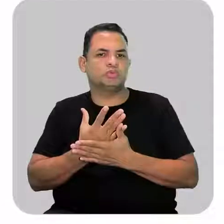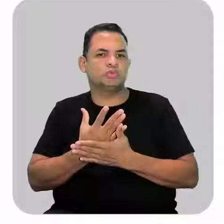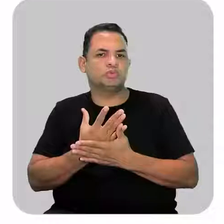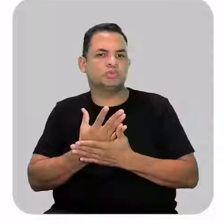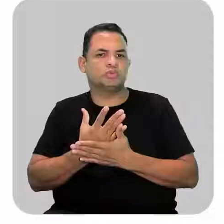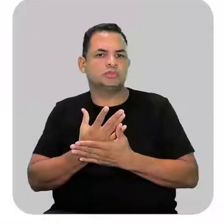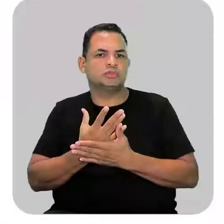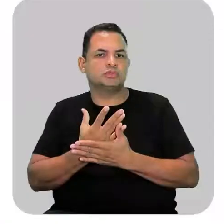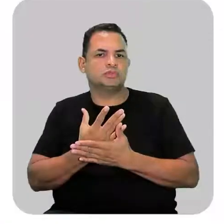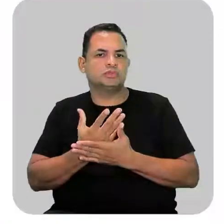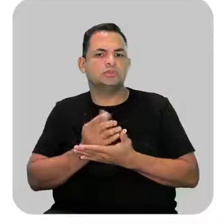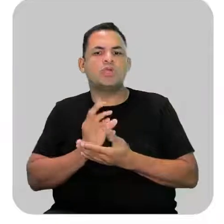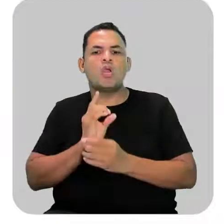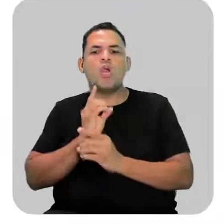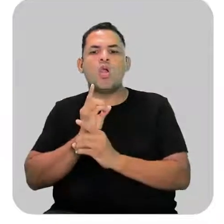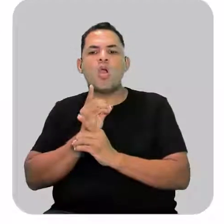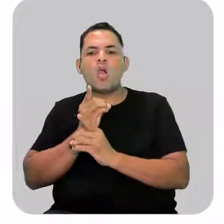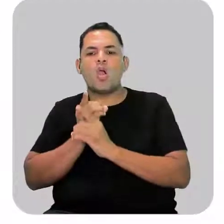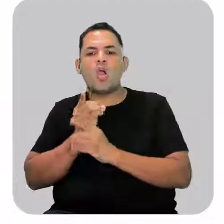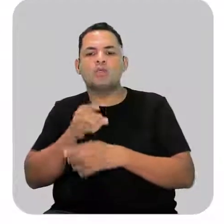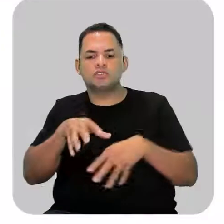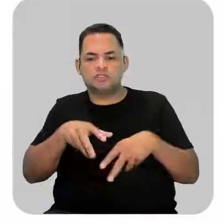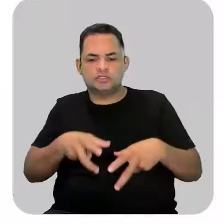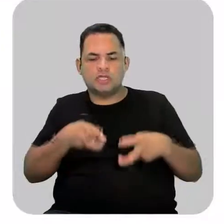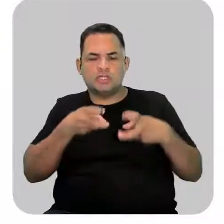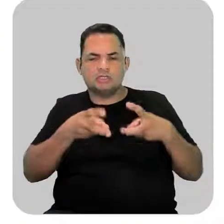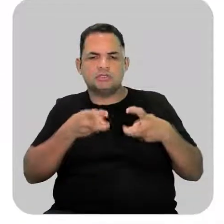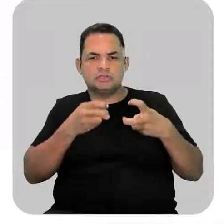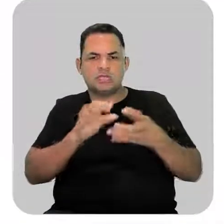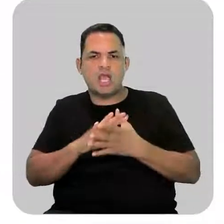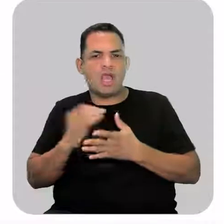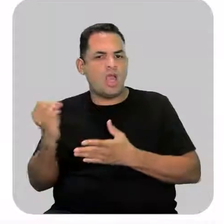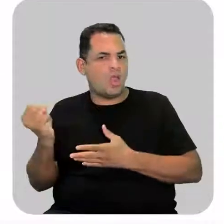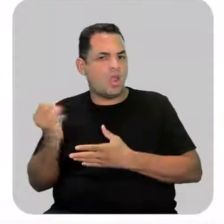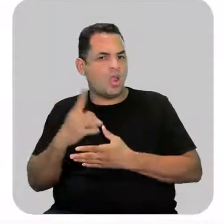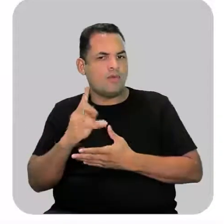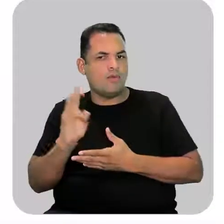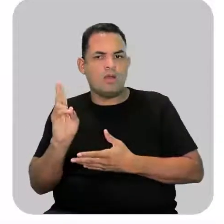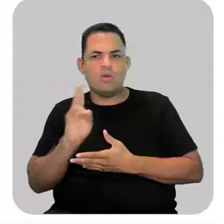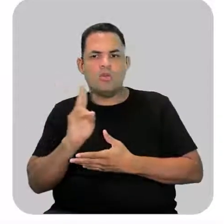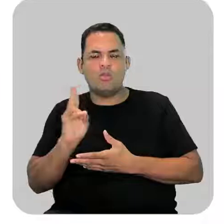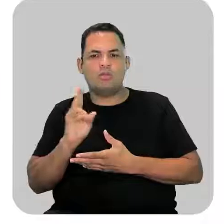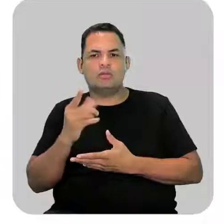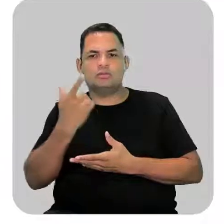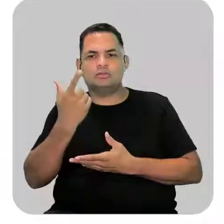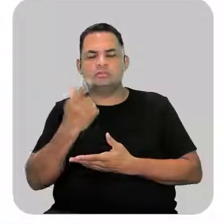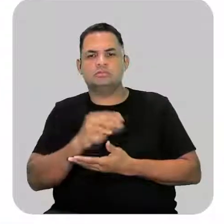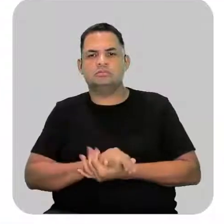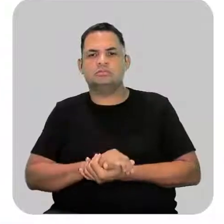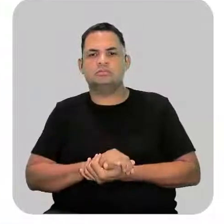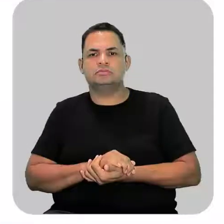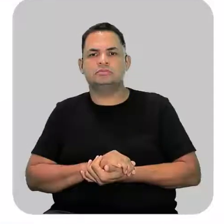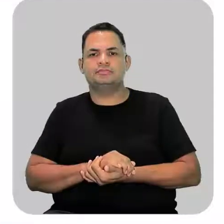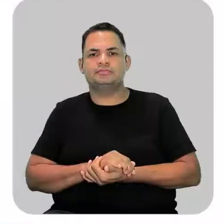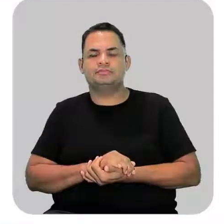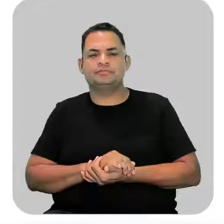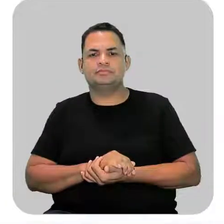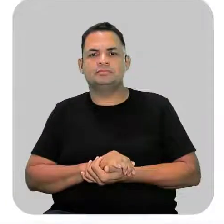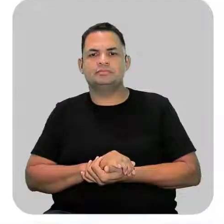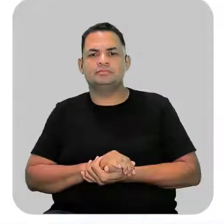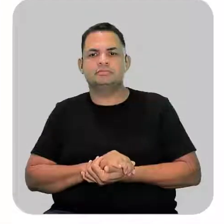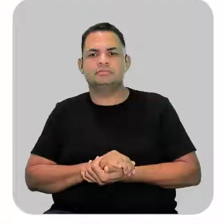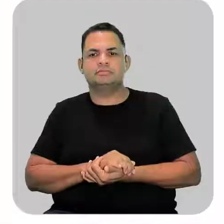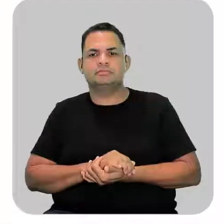provenientes ou não de fontes renováveis. Então aqui, o que ele está dizendo desse ponto é esse: que